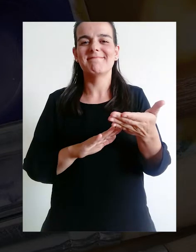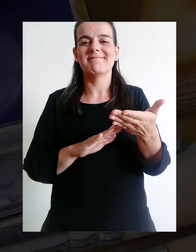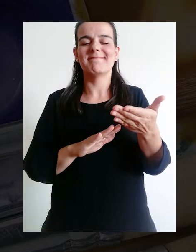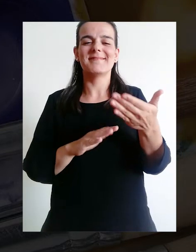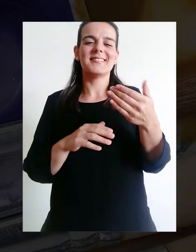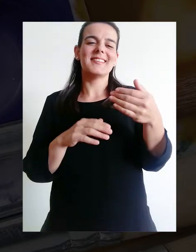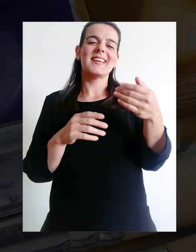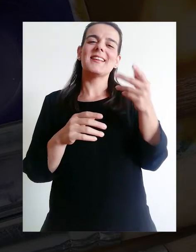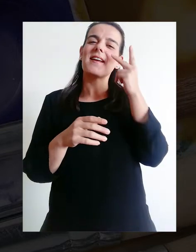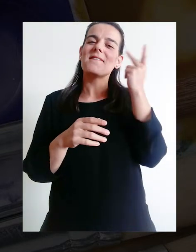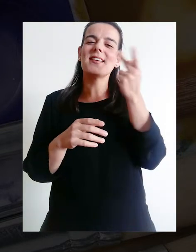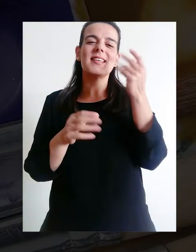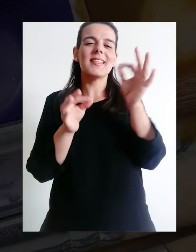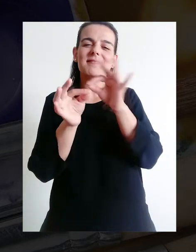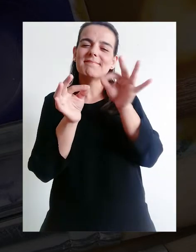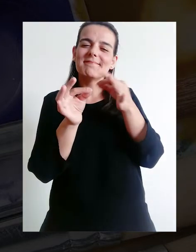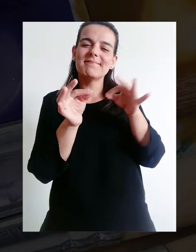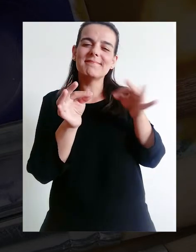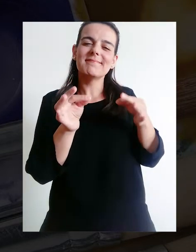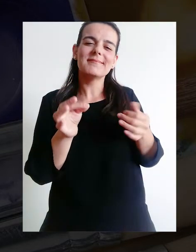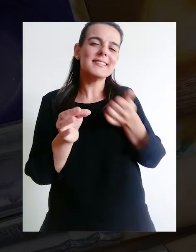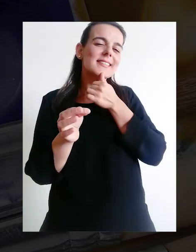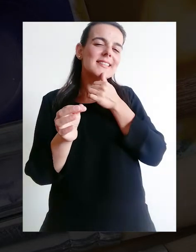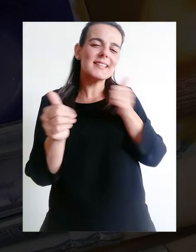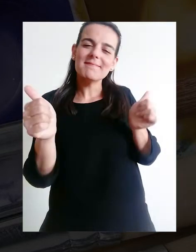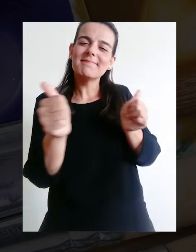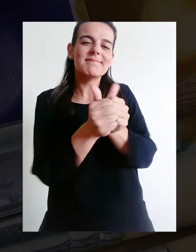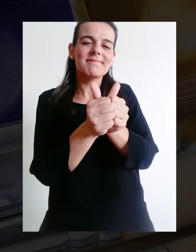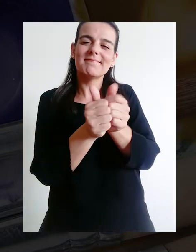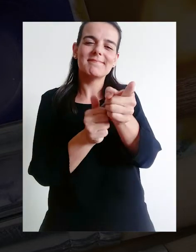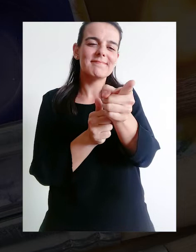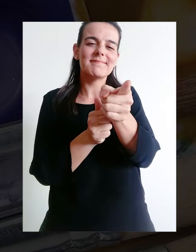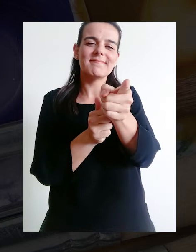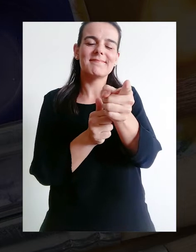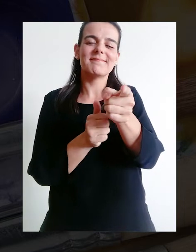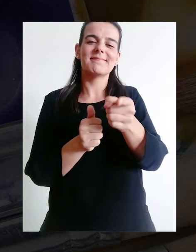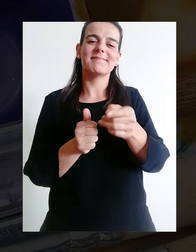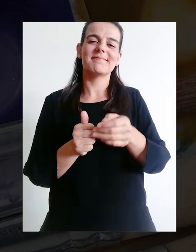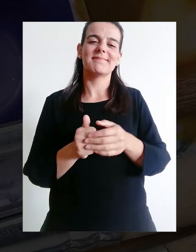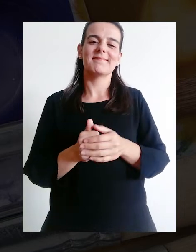andadeira, na margem costurada da vida que decidi alinhavar.